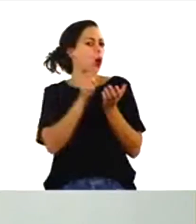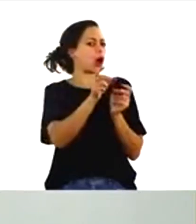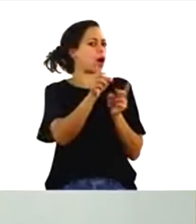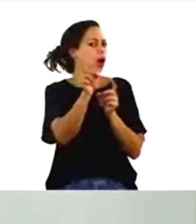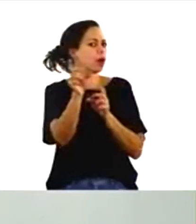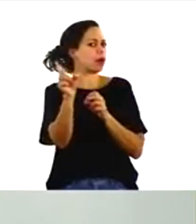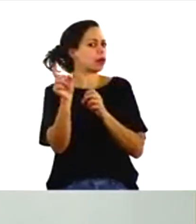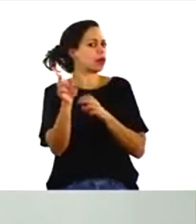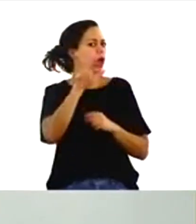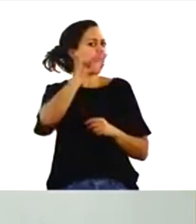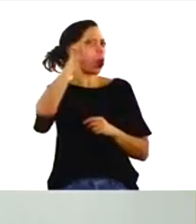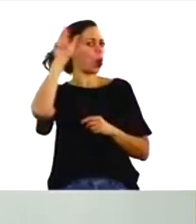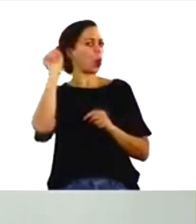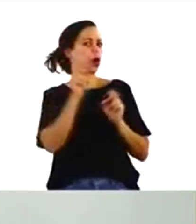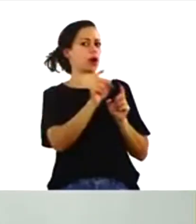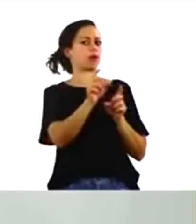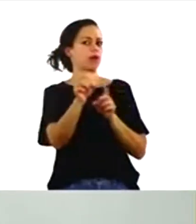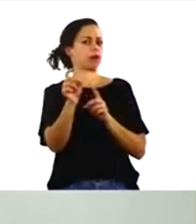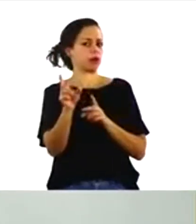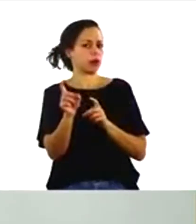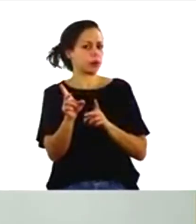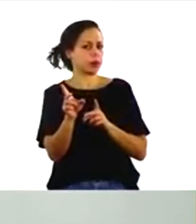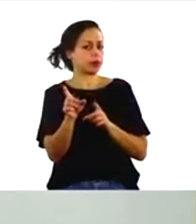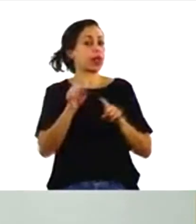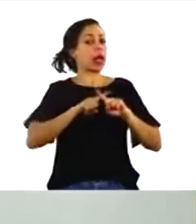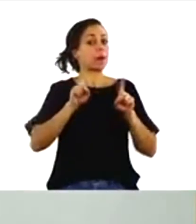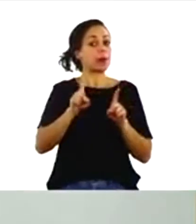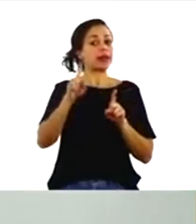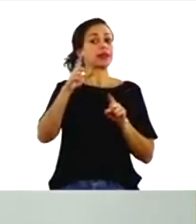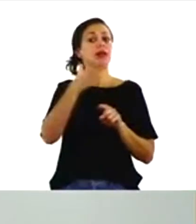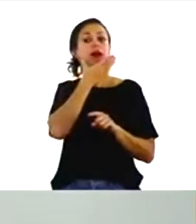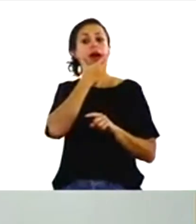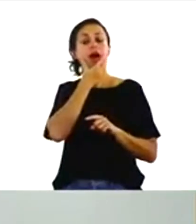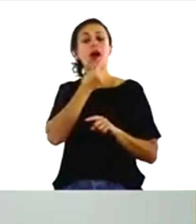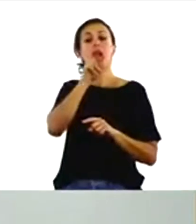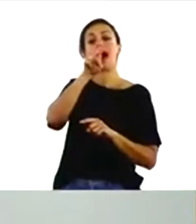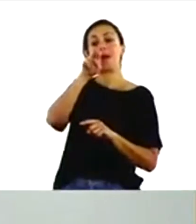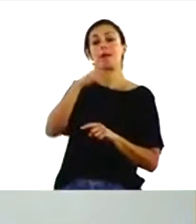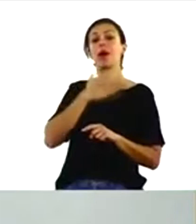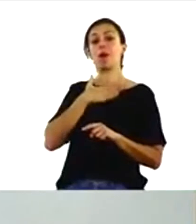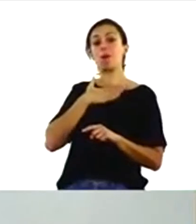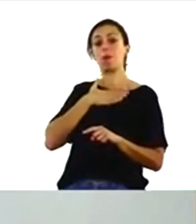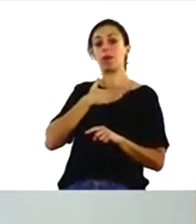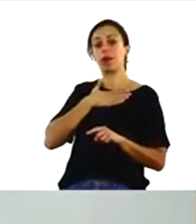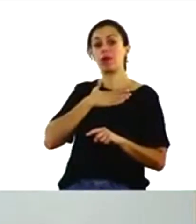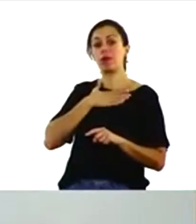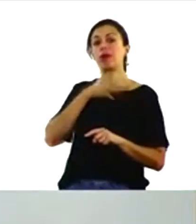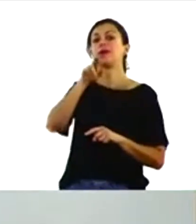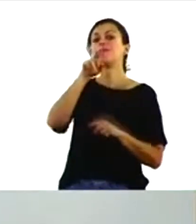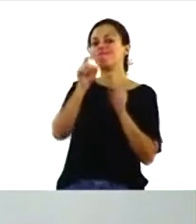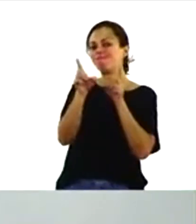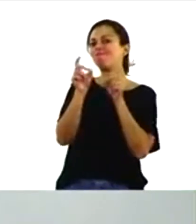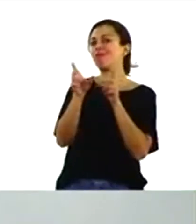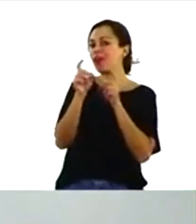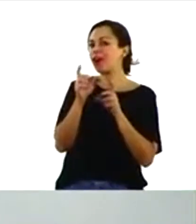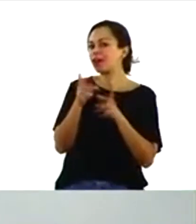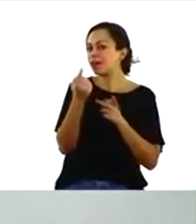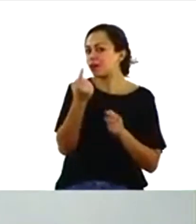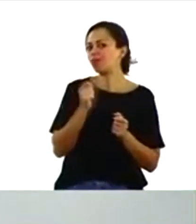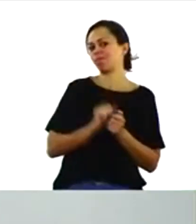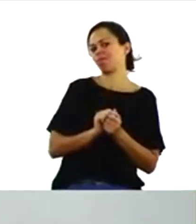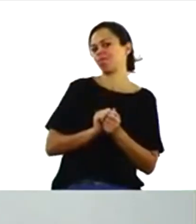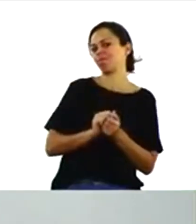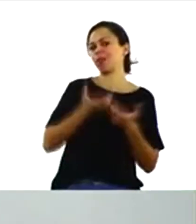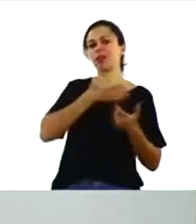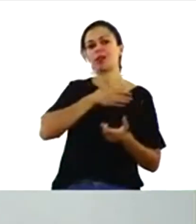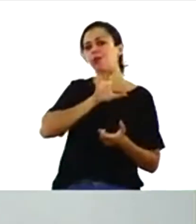não quis vender para mim. Acho. Ele está nas mãos de alguém. Pague o preço